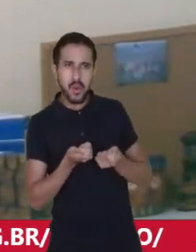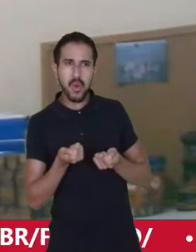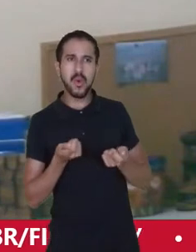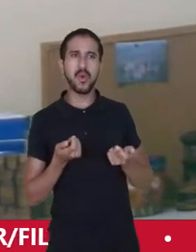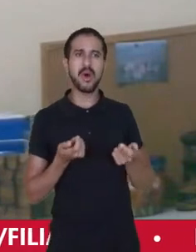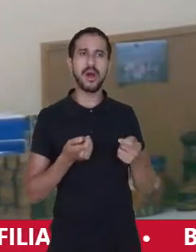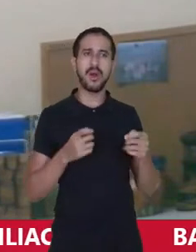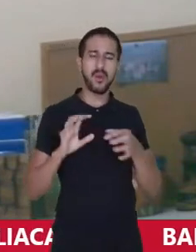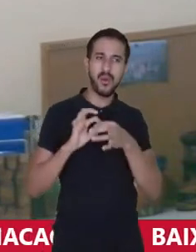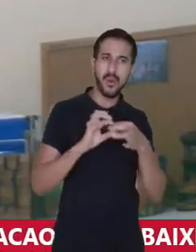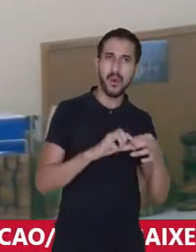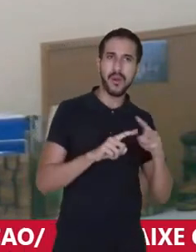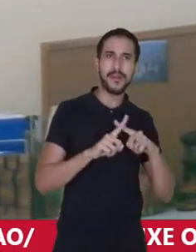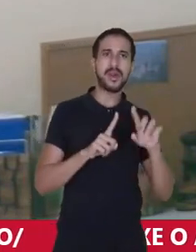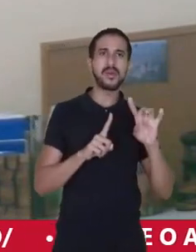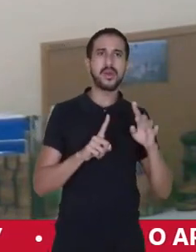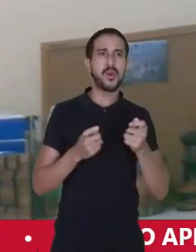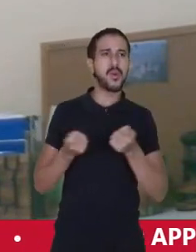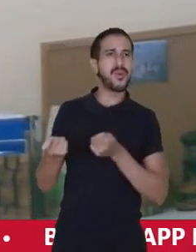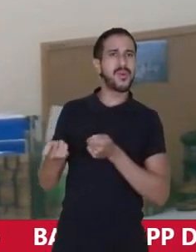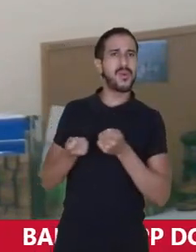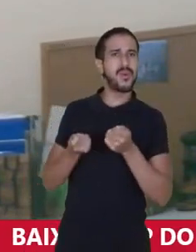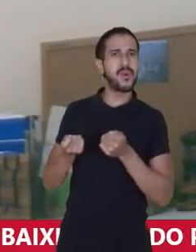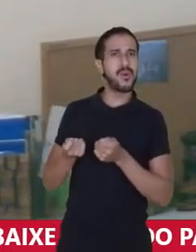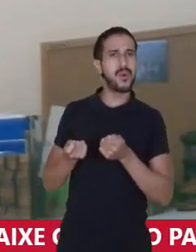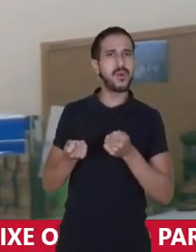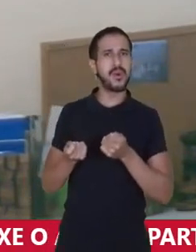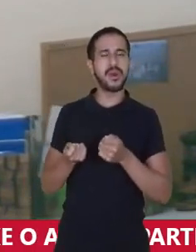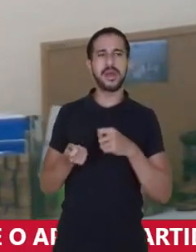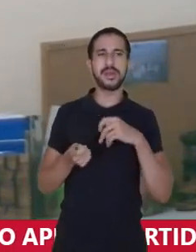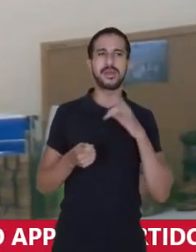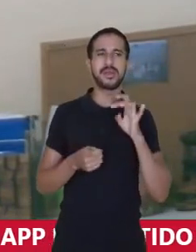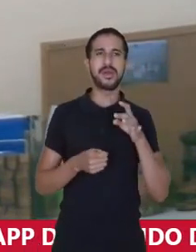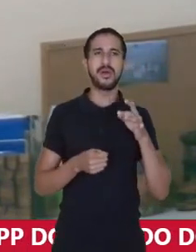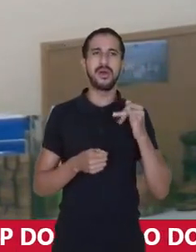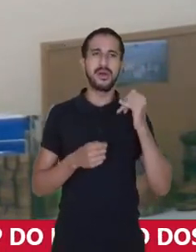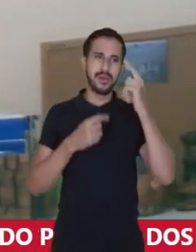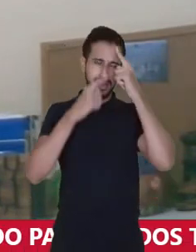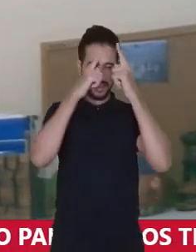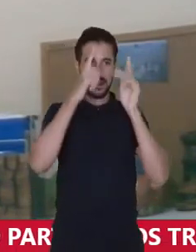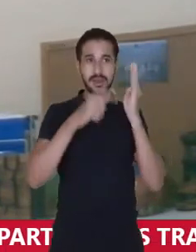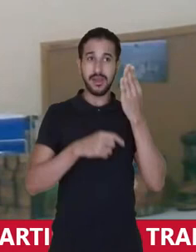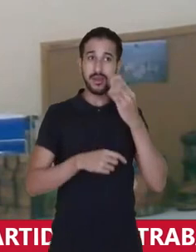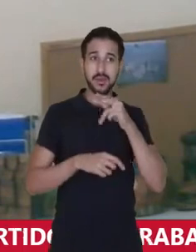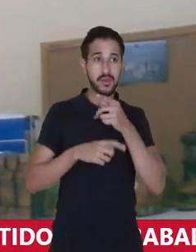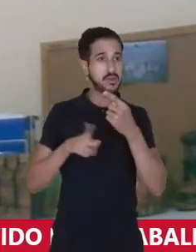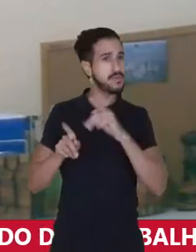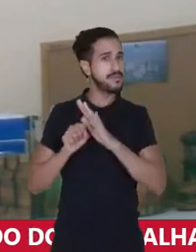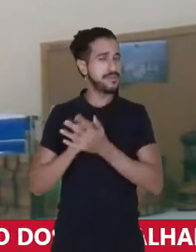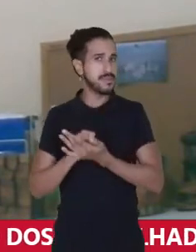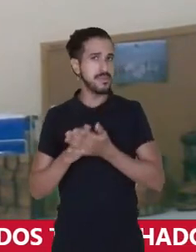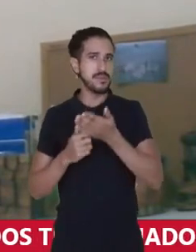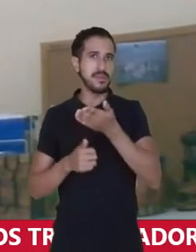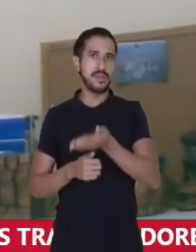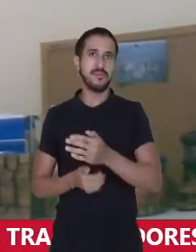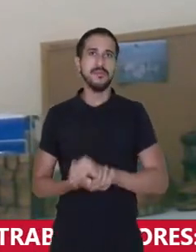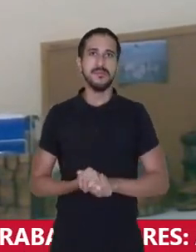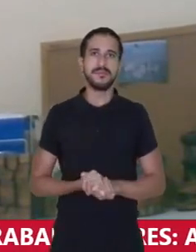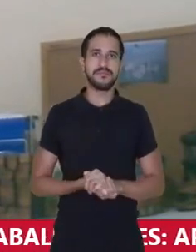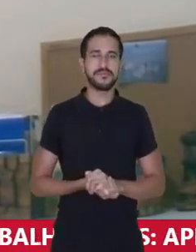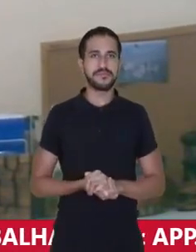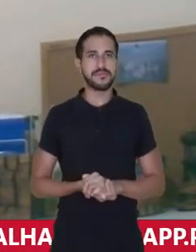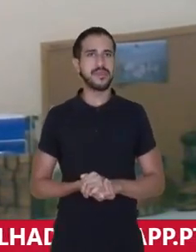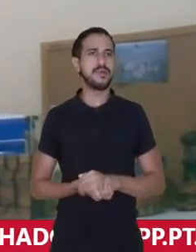né, se esmera para controlar a narrativa sobre a situação da pandemia. Então, nesse deslocamento, né, de